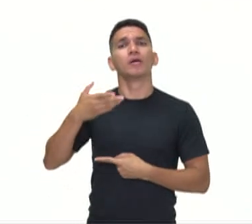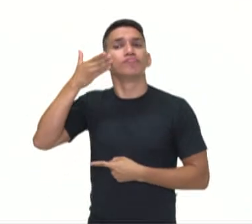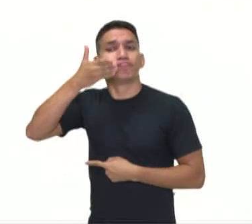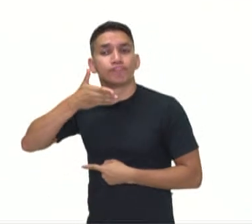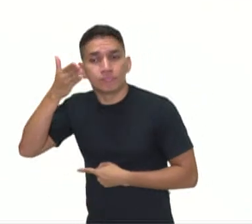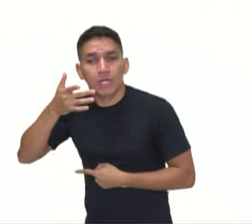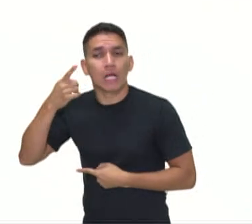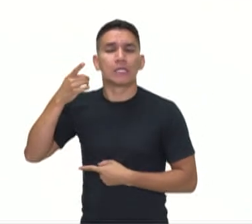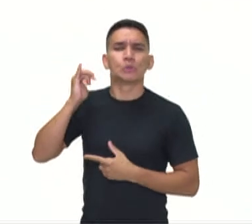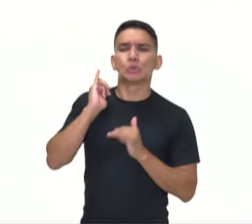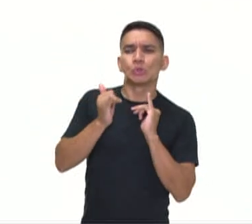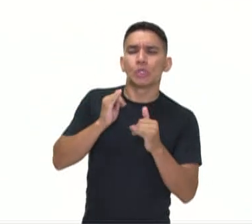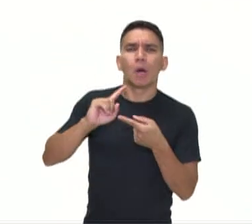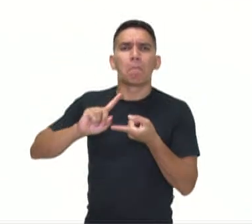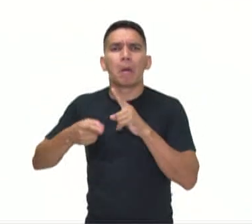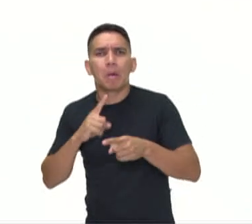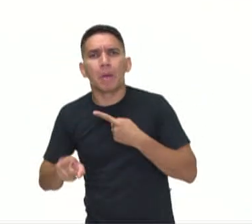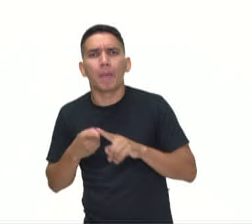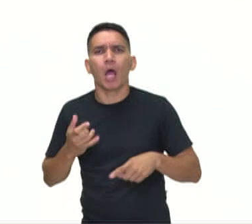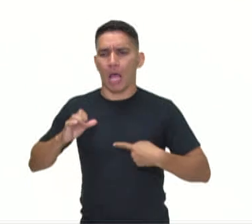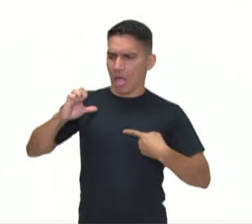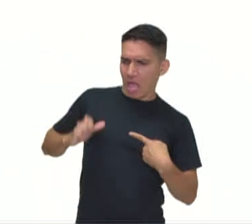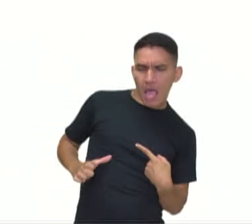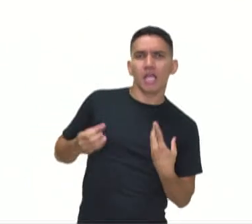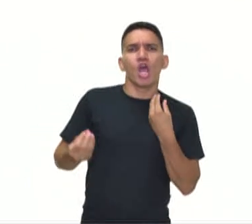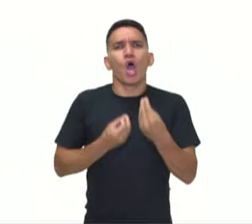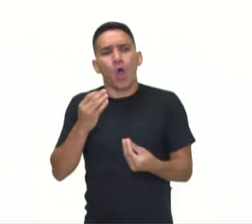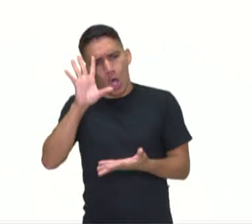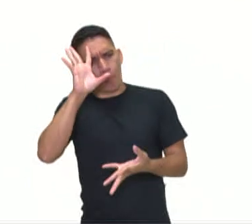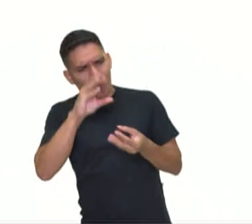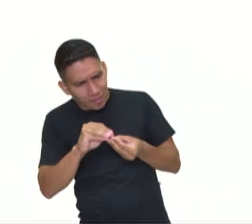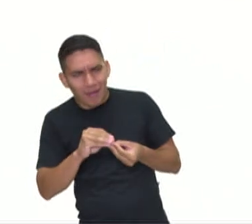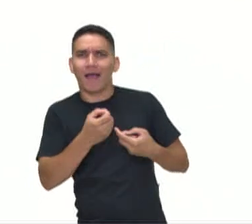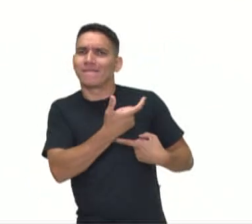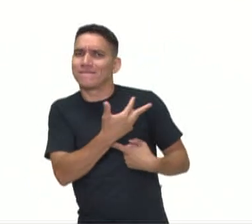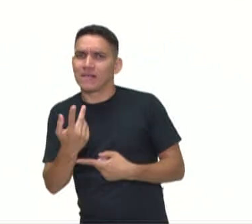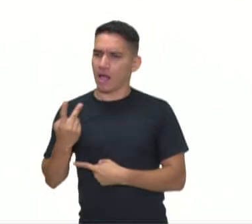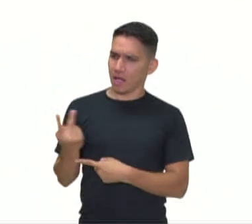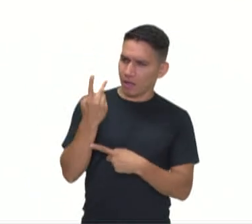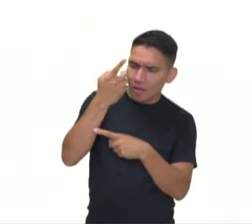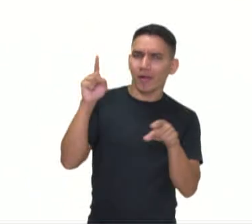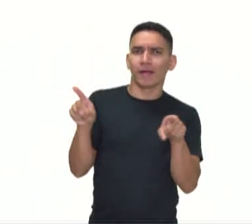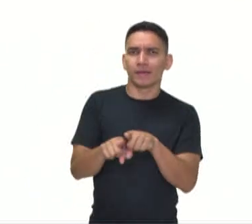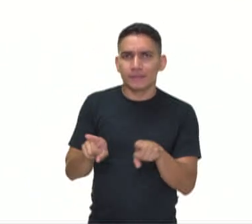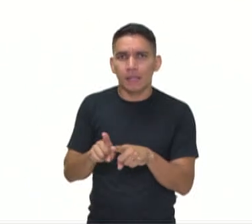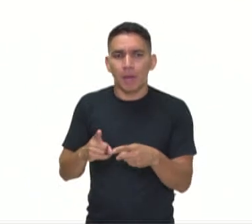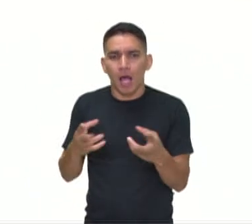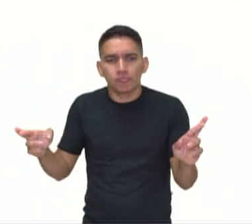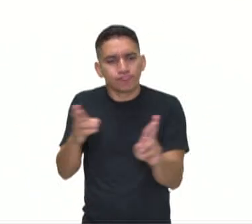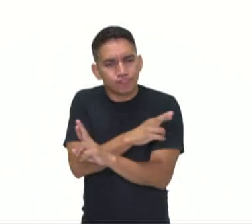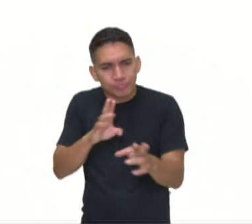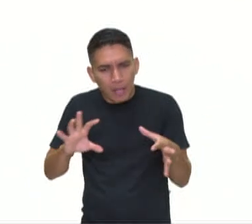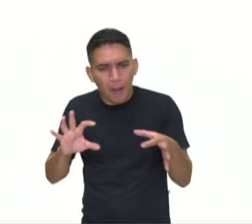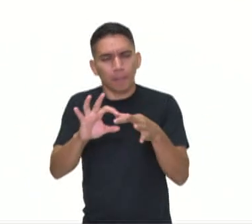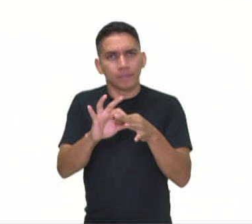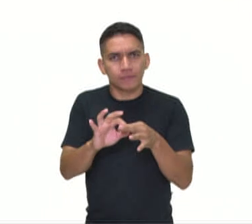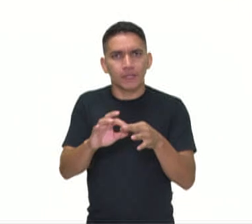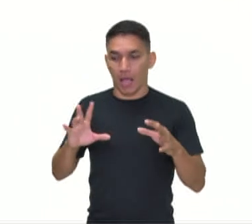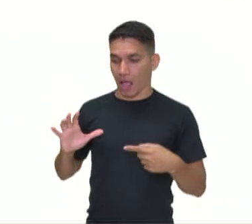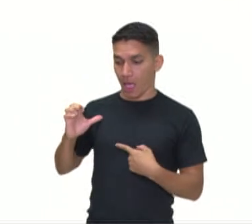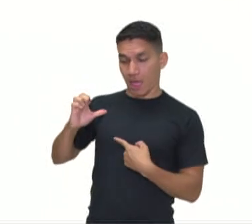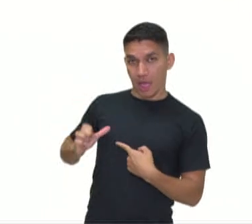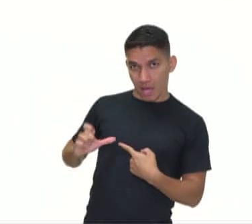o que é a ética, como que essas discussões sobre os valores são atreladas à discussão também sobre a ética, a